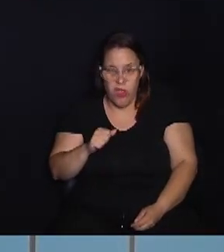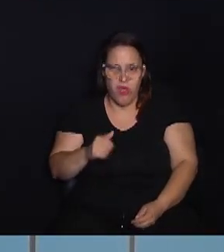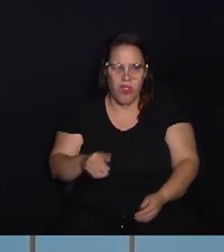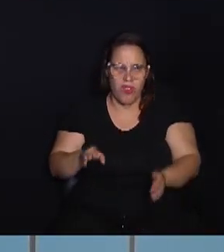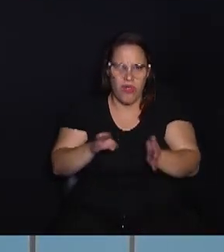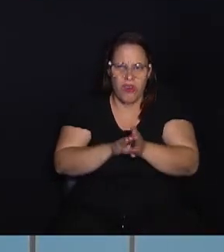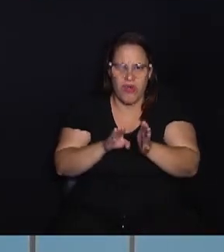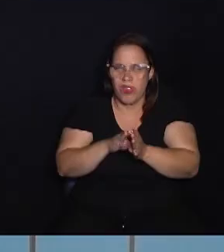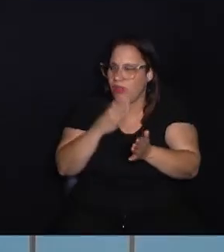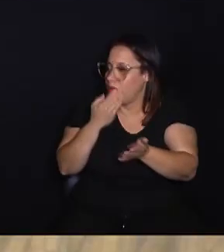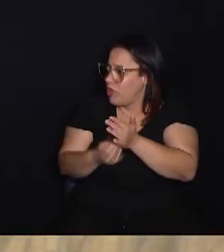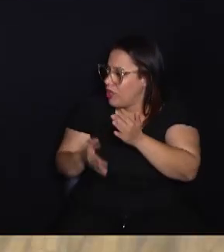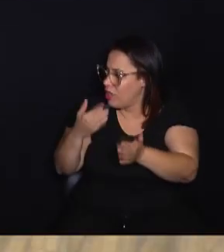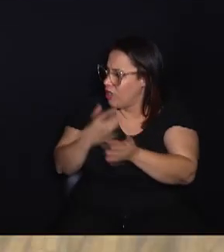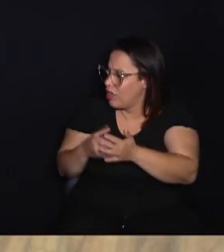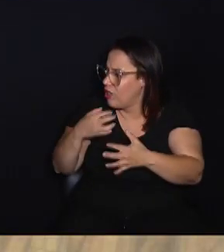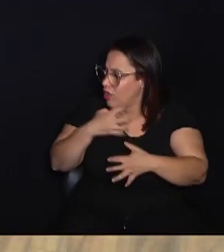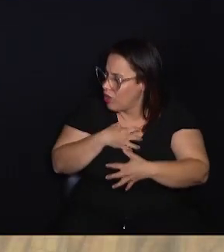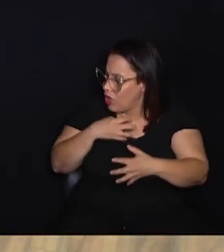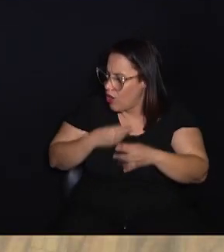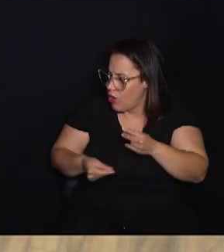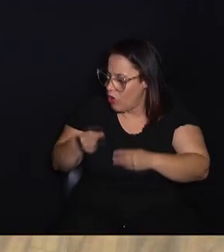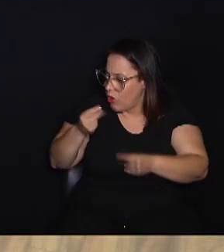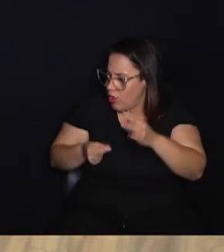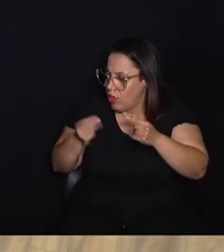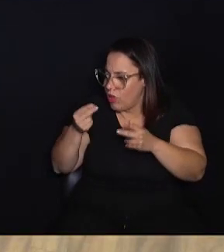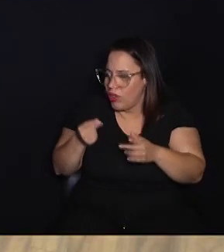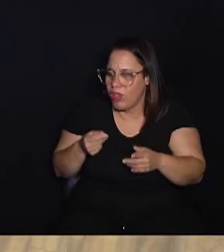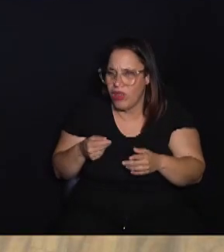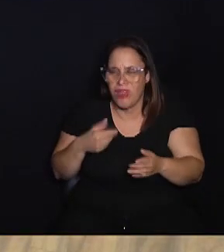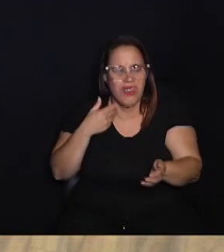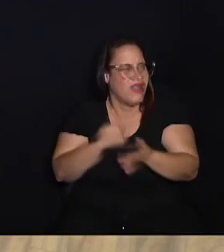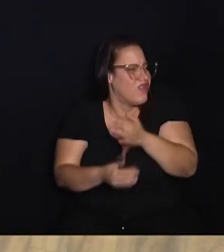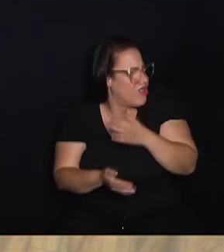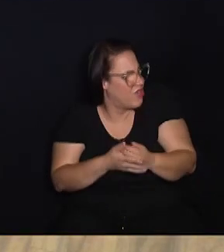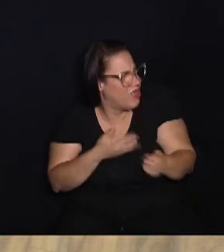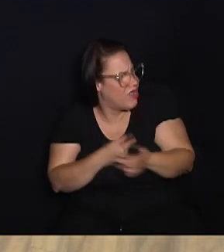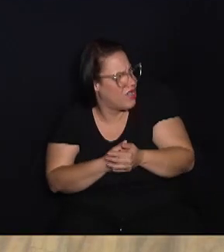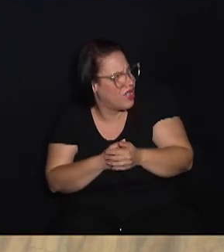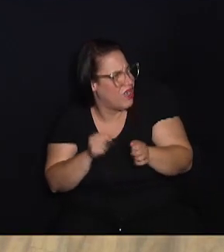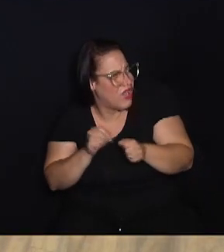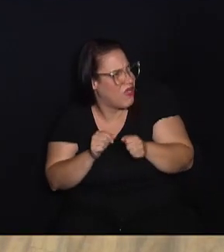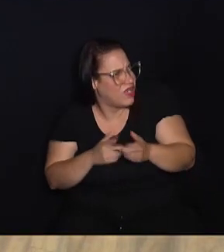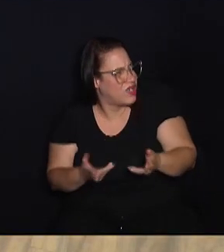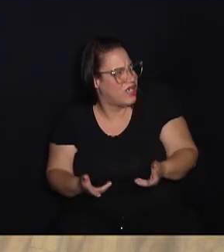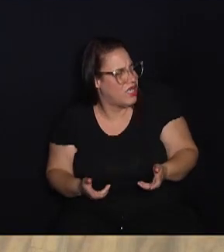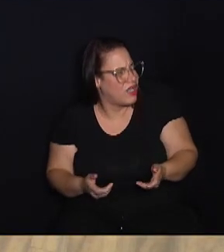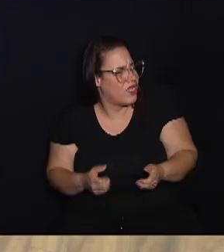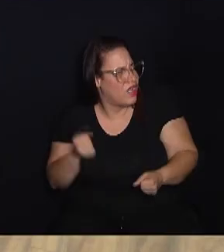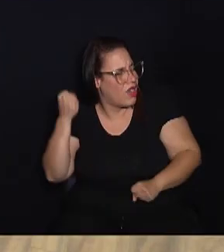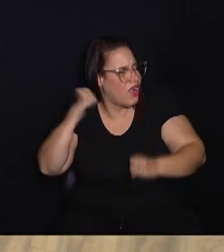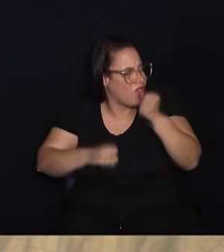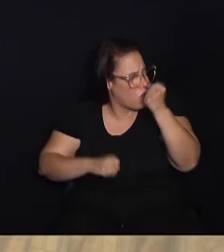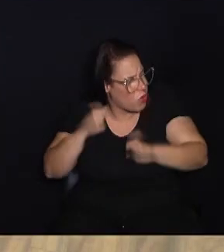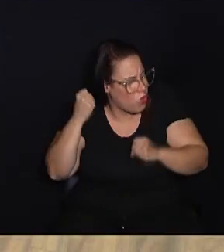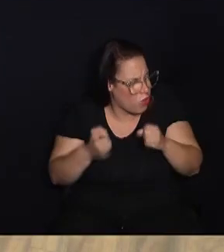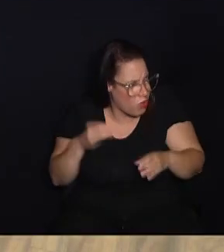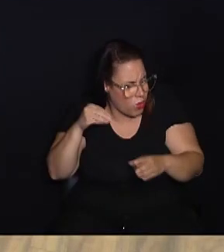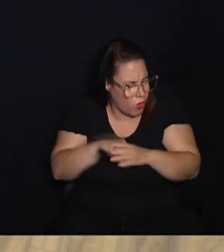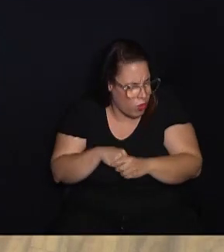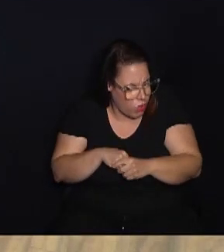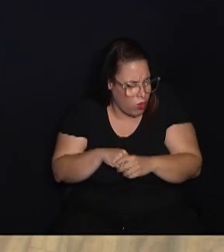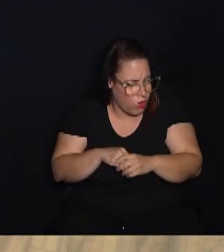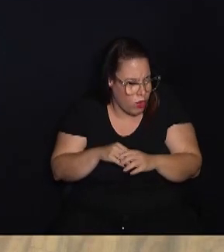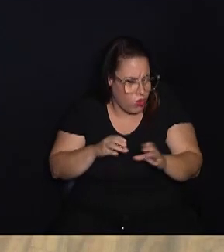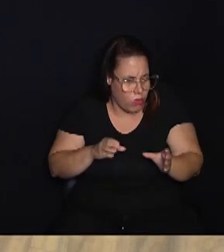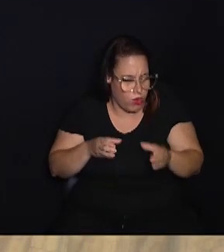Limitar a perda, para o cara não se endividar. Tem uma série de coisas que vão fazer, mas a indústria, dentro do nosso congresso,